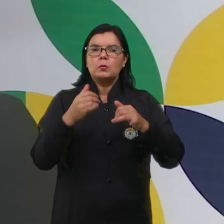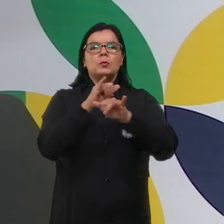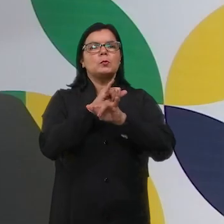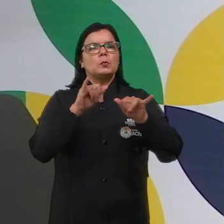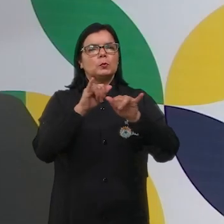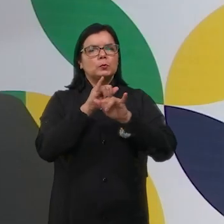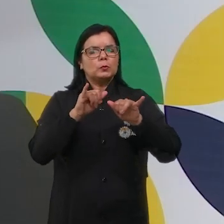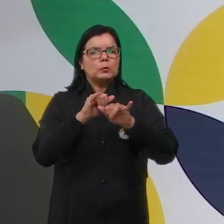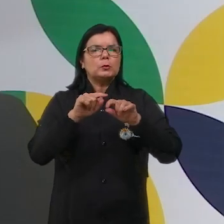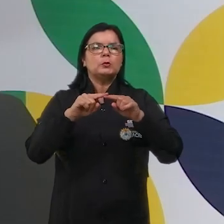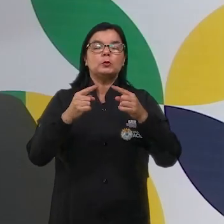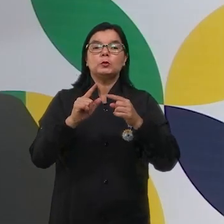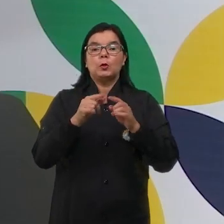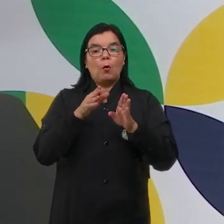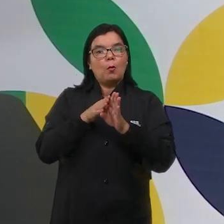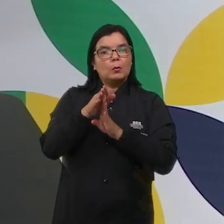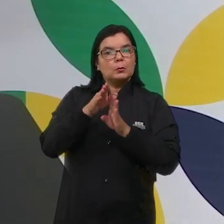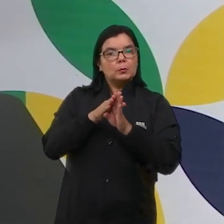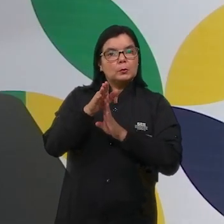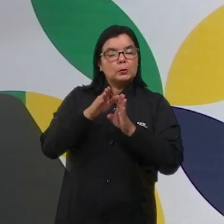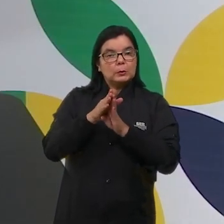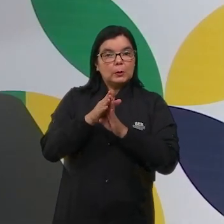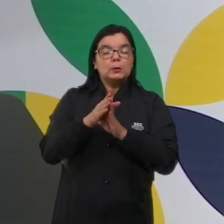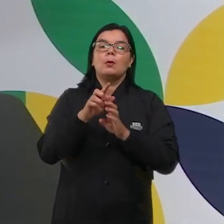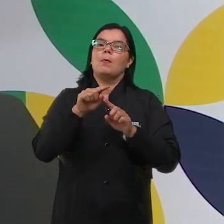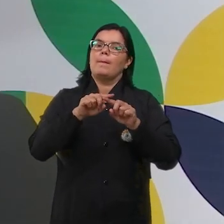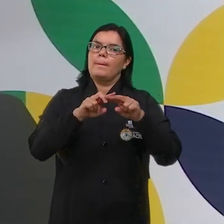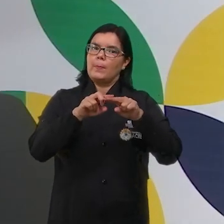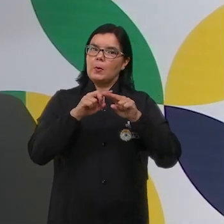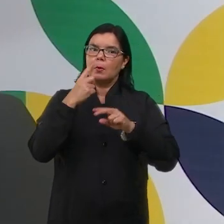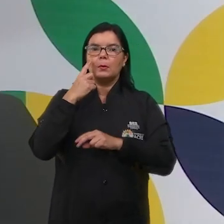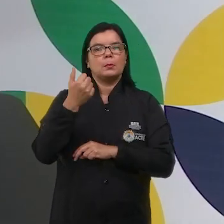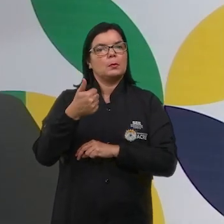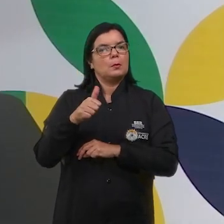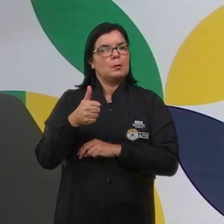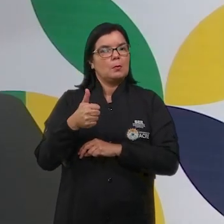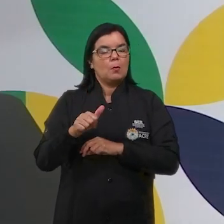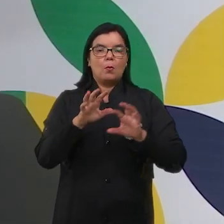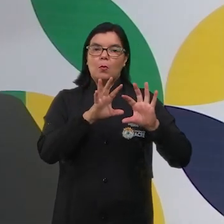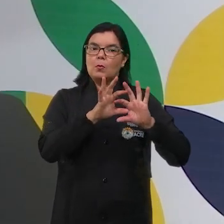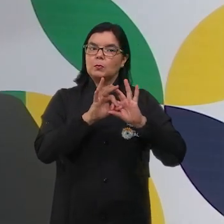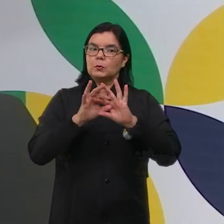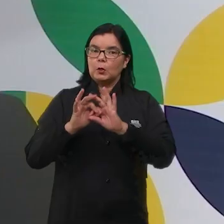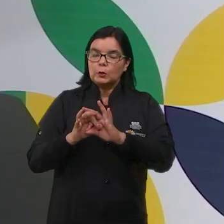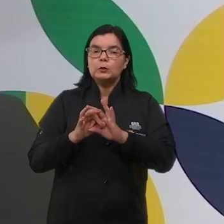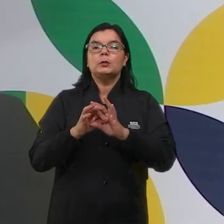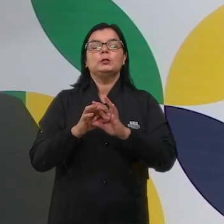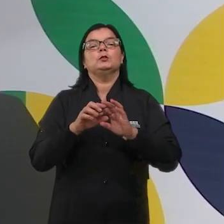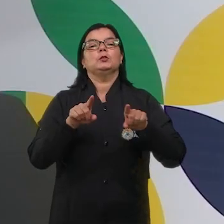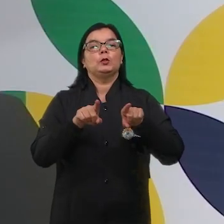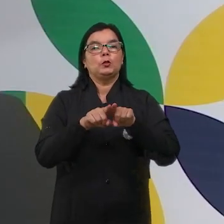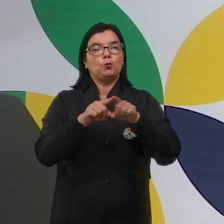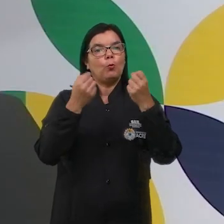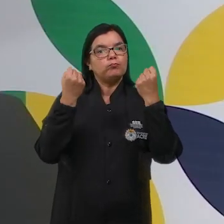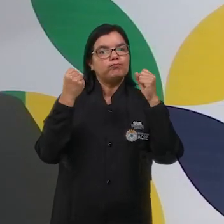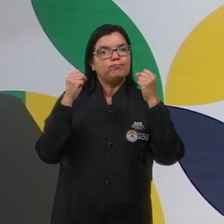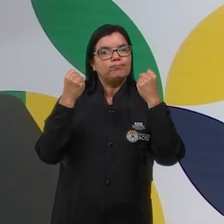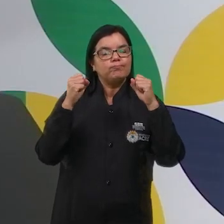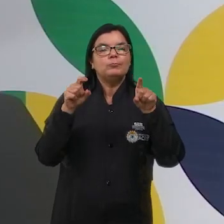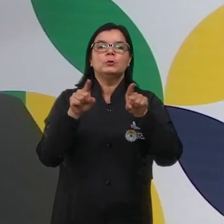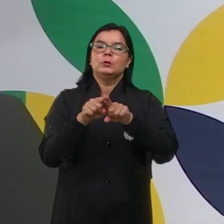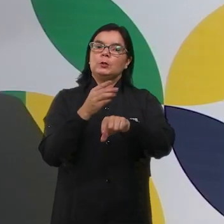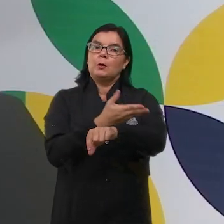quando eu estou falando de orientação, e nesse aspecto, analisando o contexto da nutrição e do treinamento, a